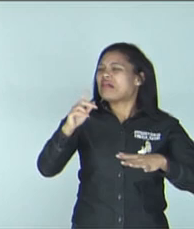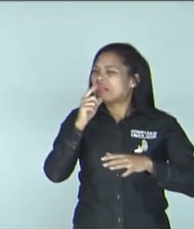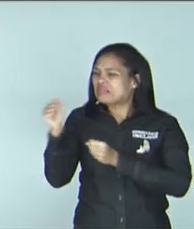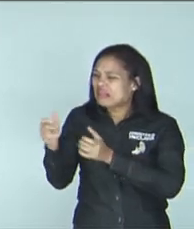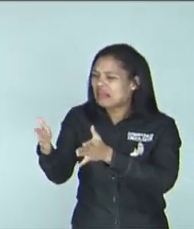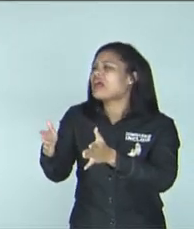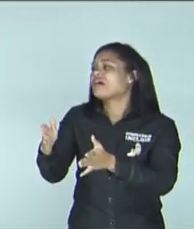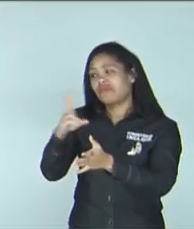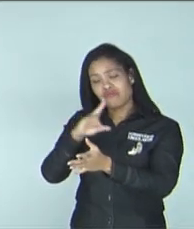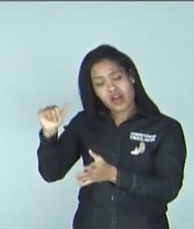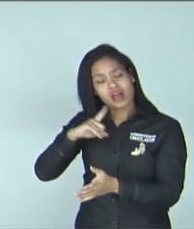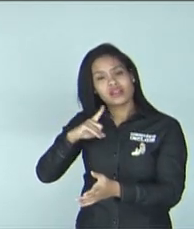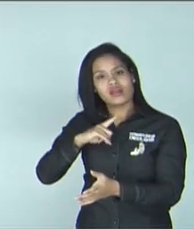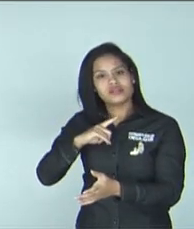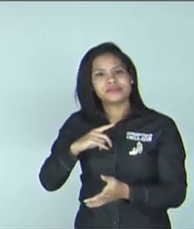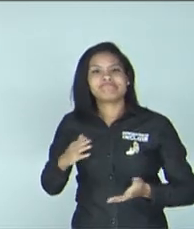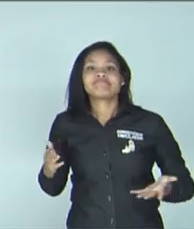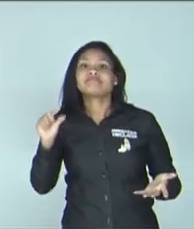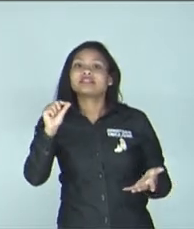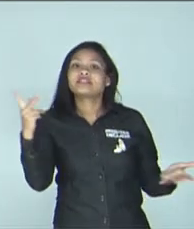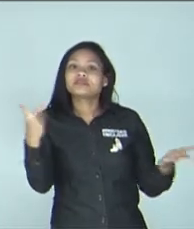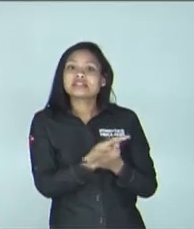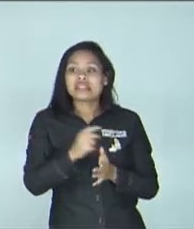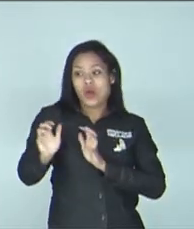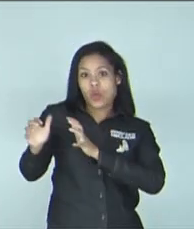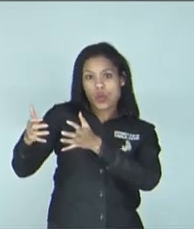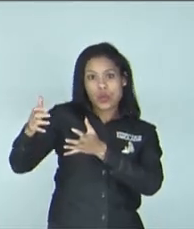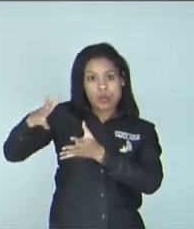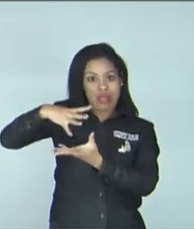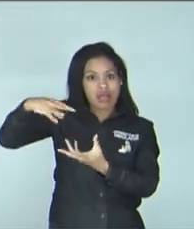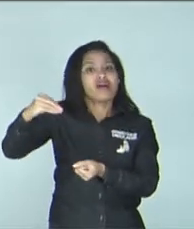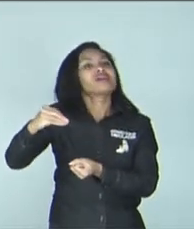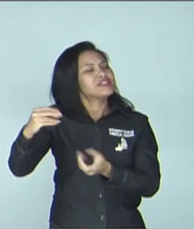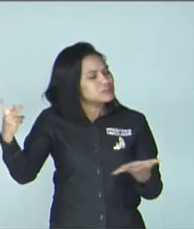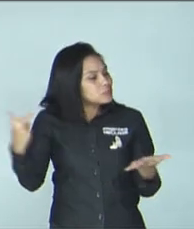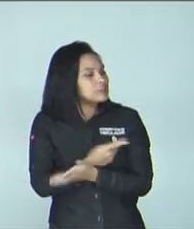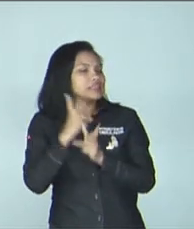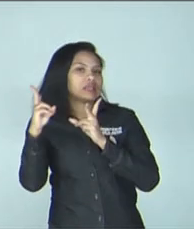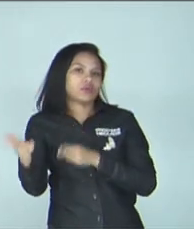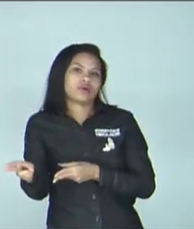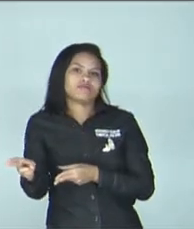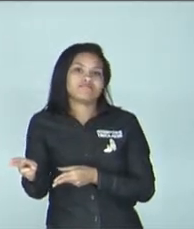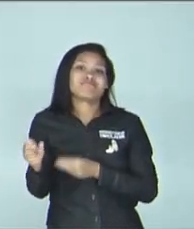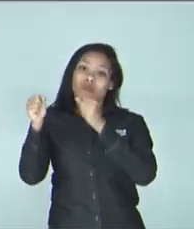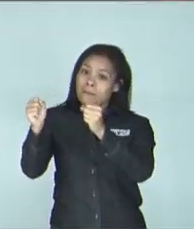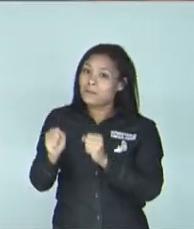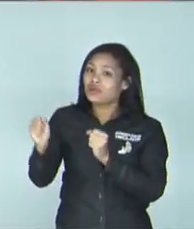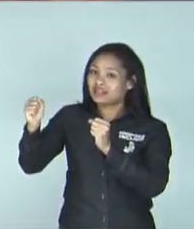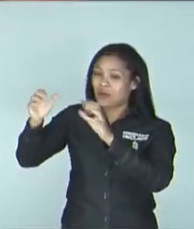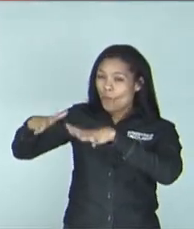rapaz os magos fizeram igualzinho muitas pessoas ignoram o poder das trevas